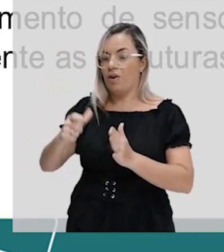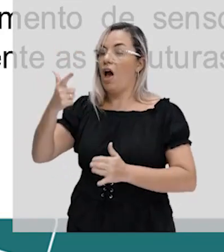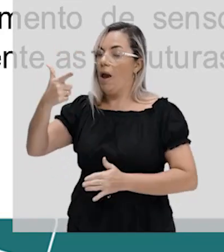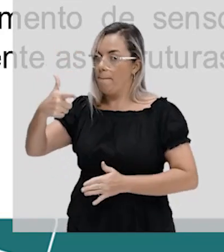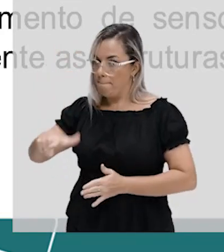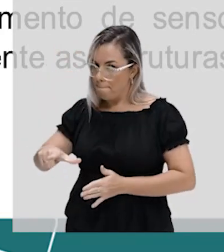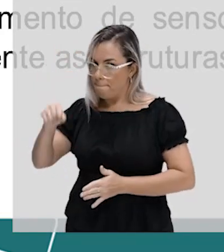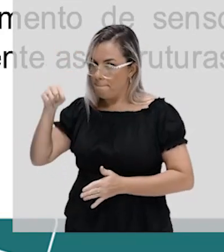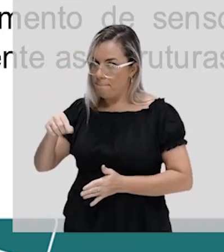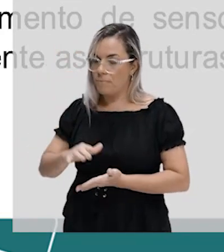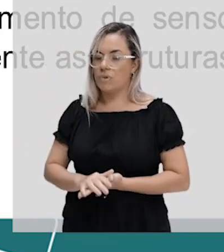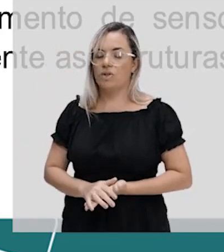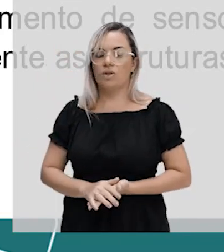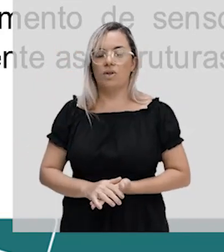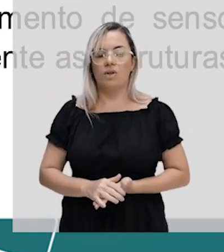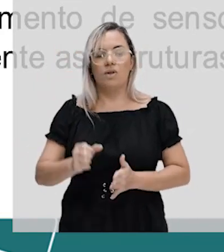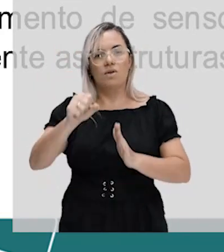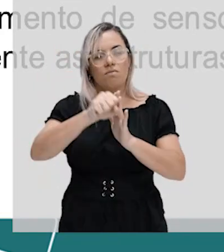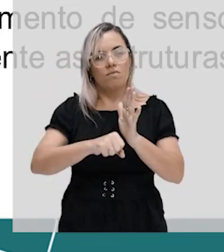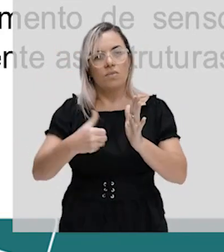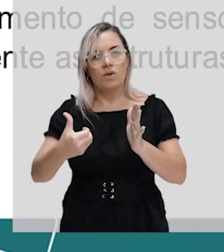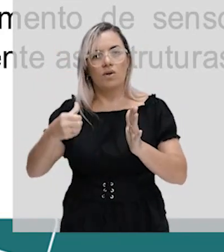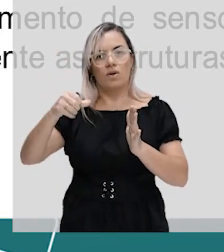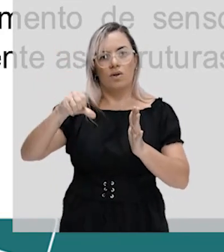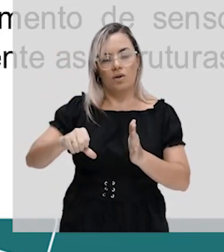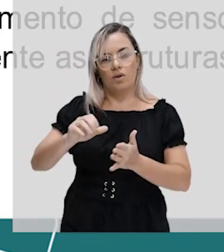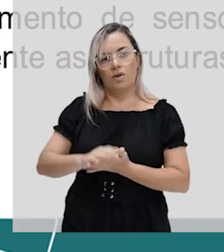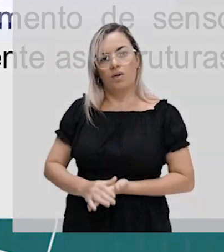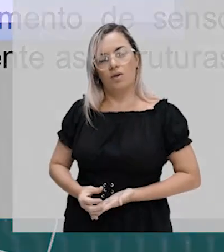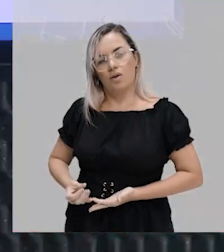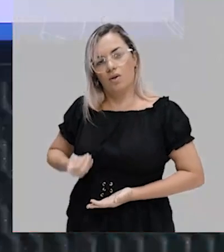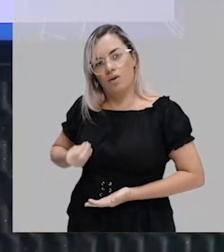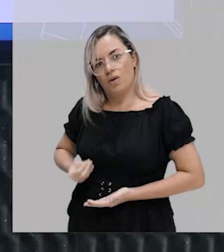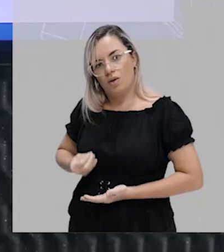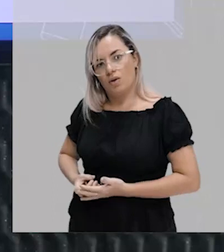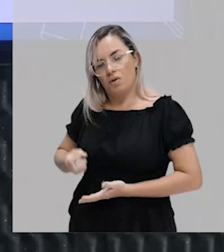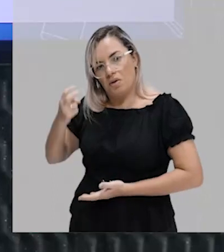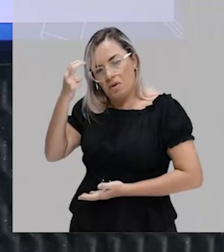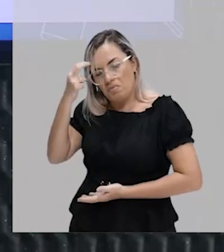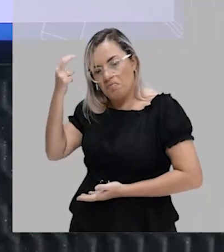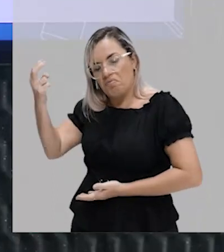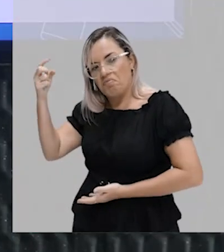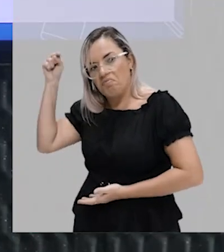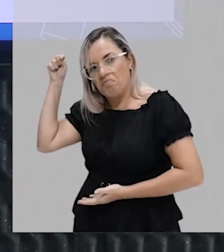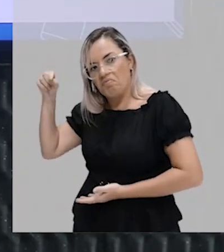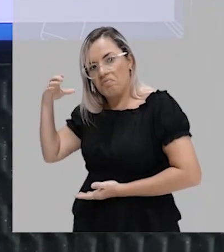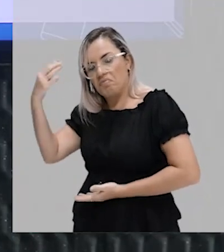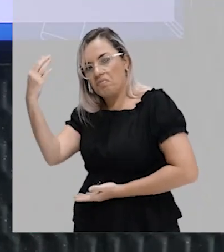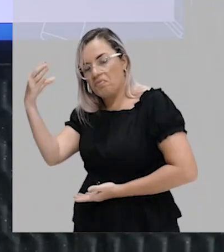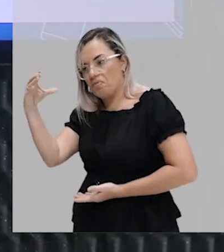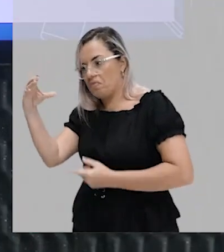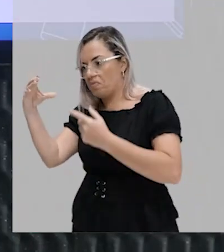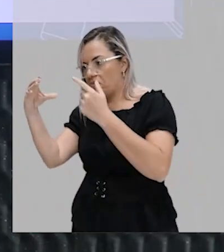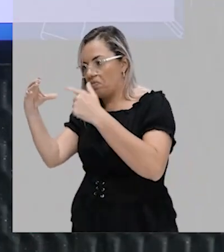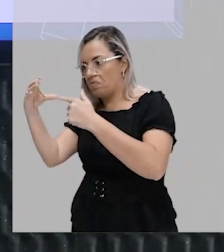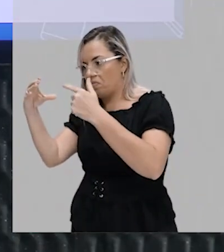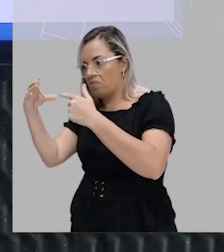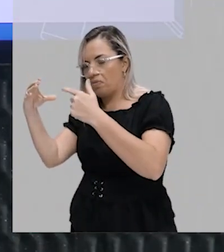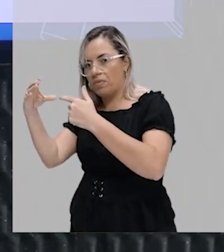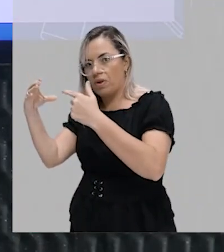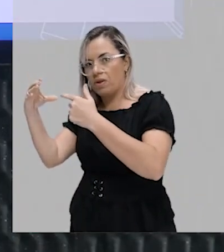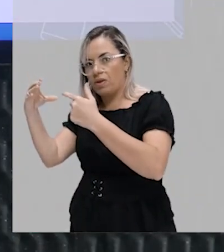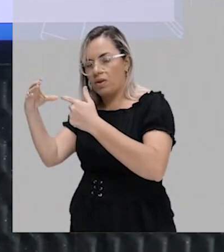tá? No século XIX, nós vivíamos uma época da intelectualidade onde a ciência era tida como a